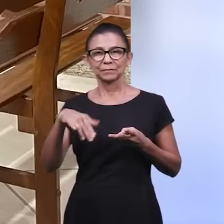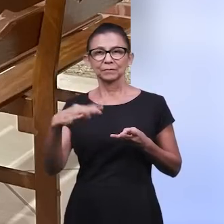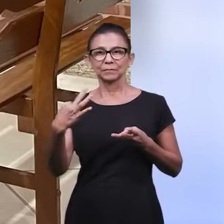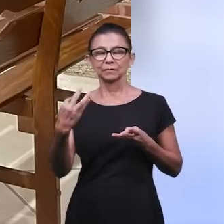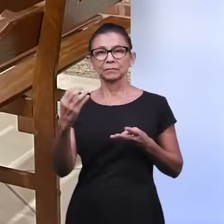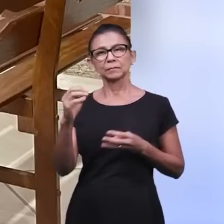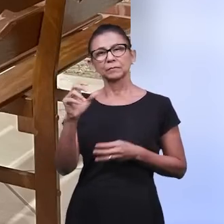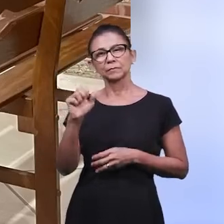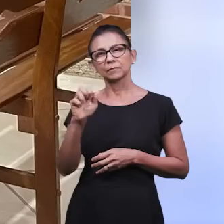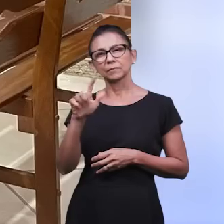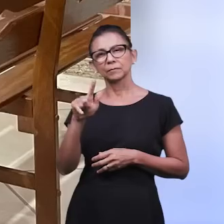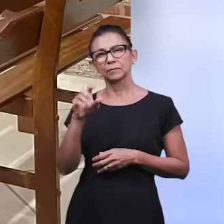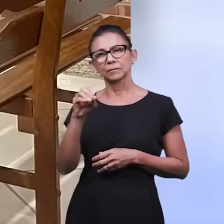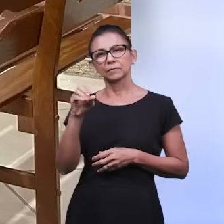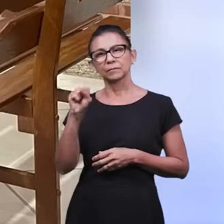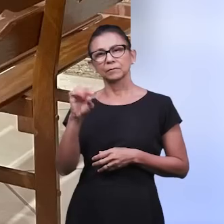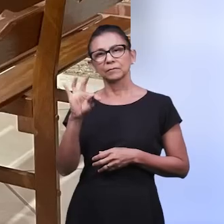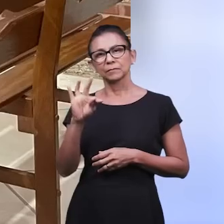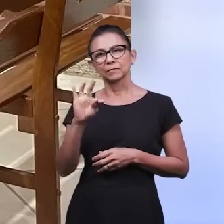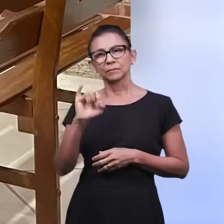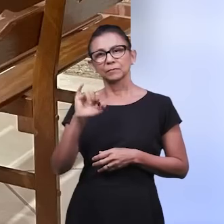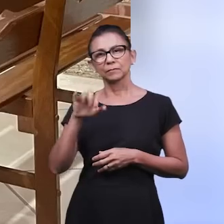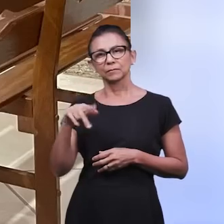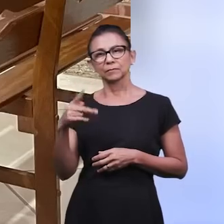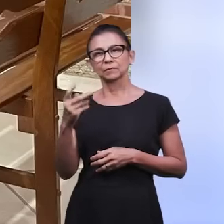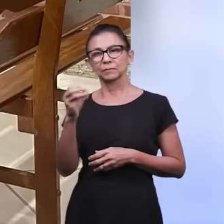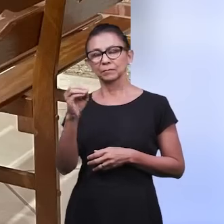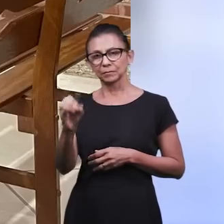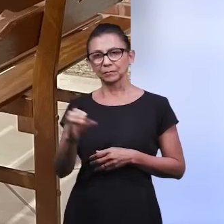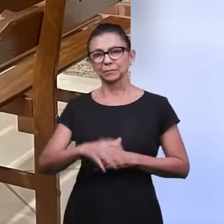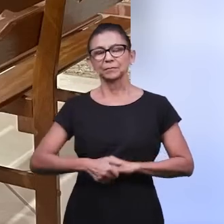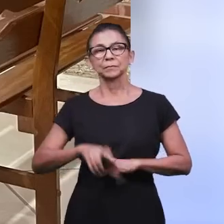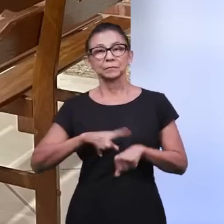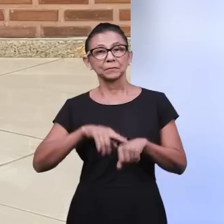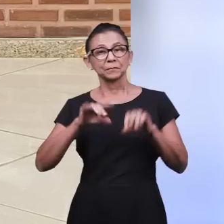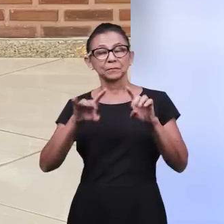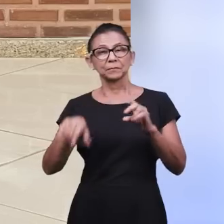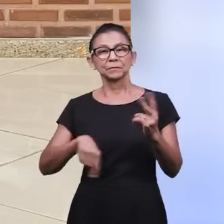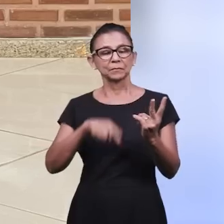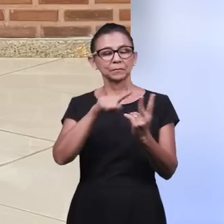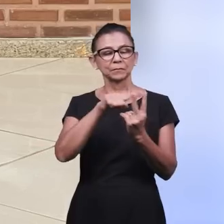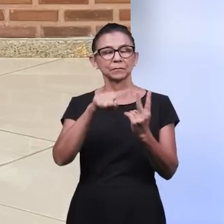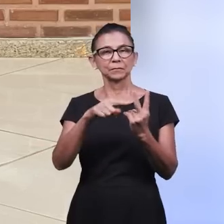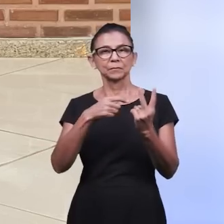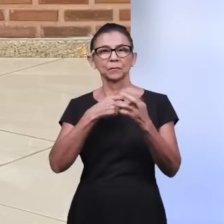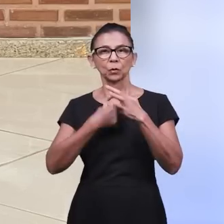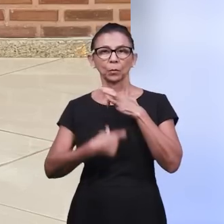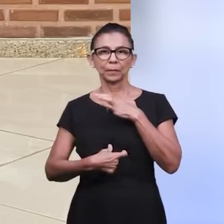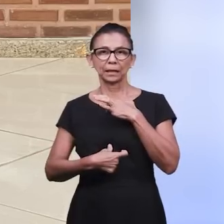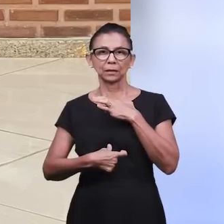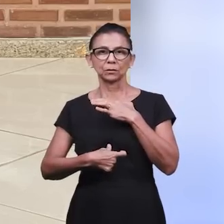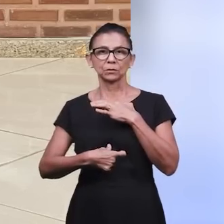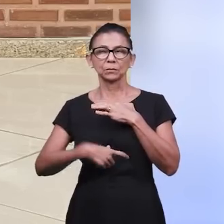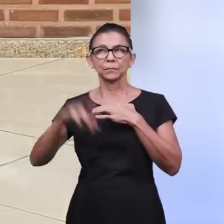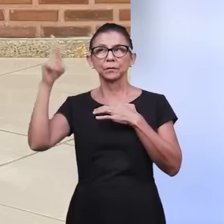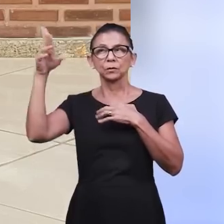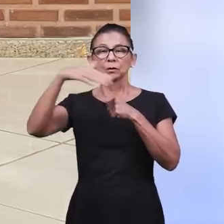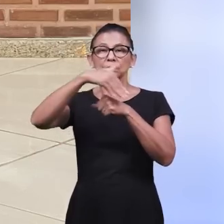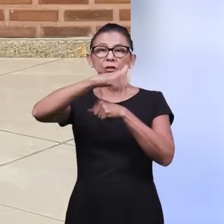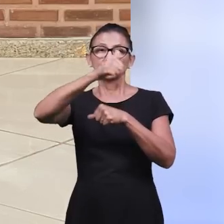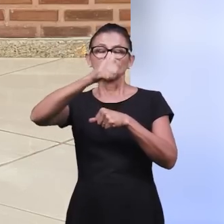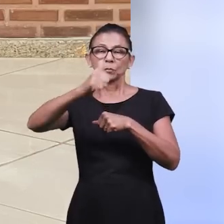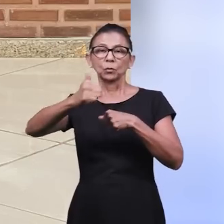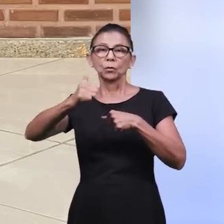a qual é fruto de oração da igreja, a qual ali dois obreiros foram chamados para estarem como